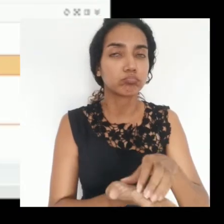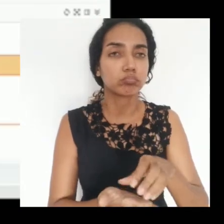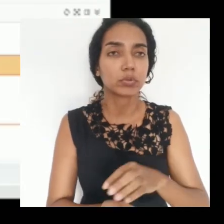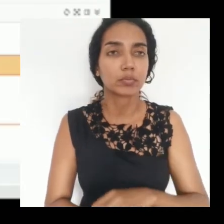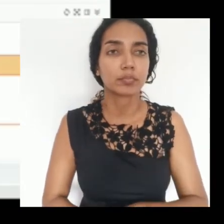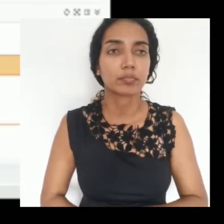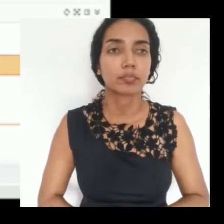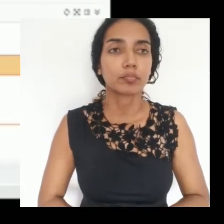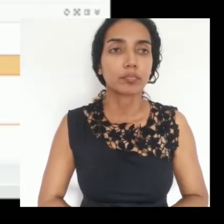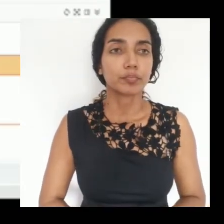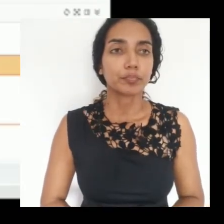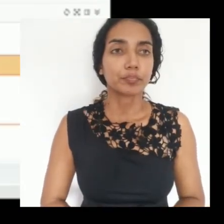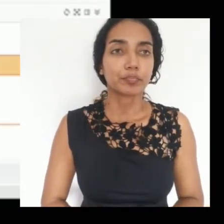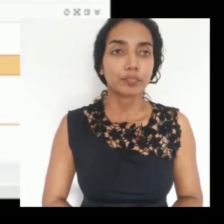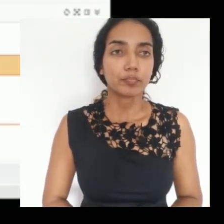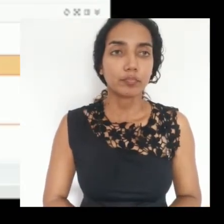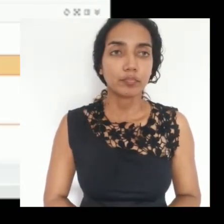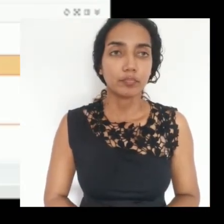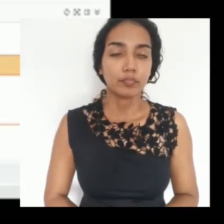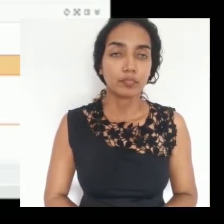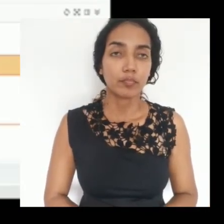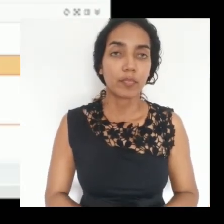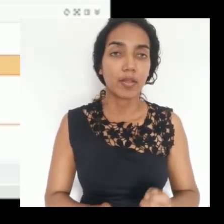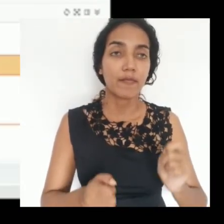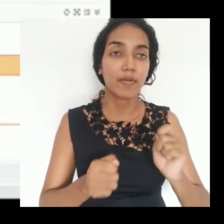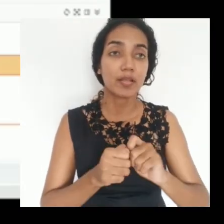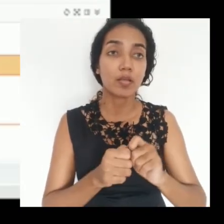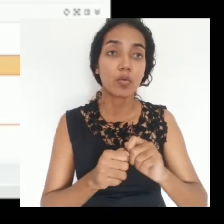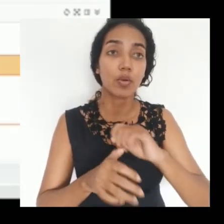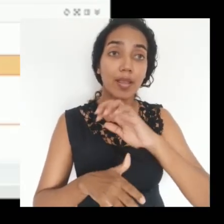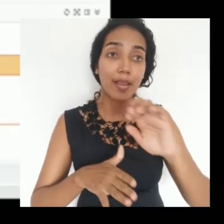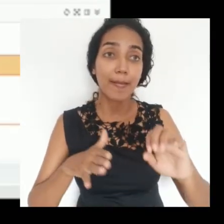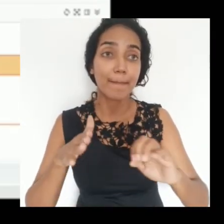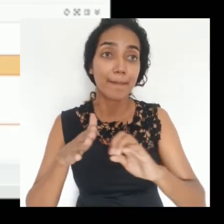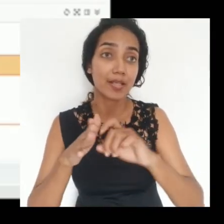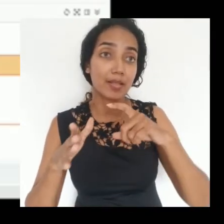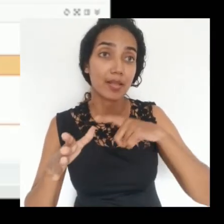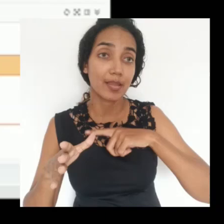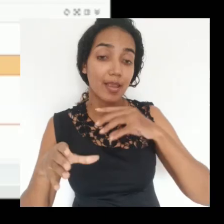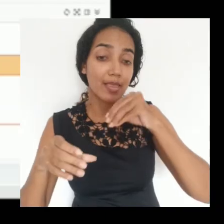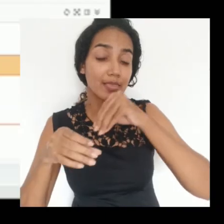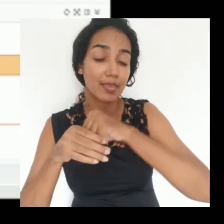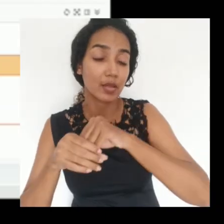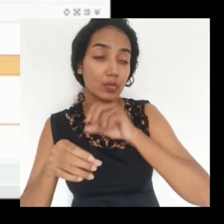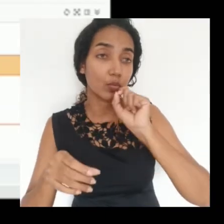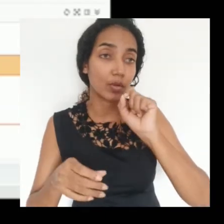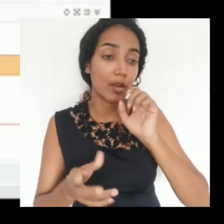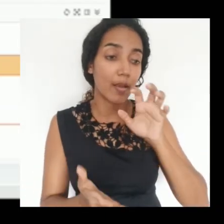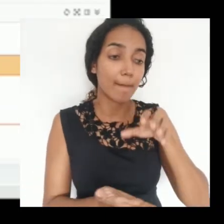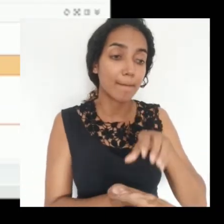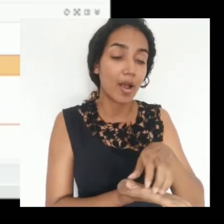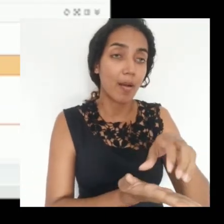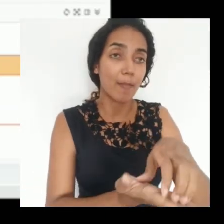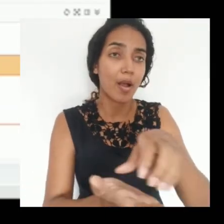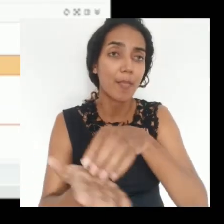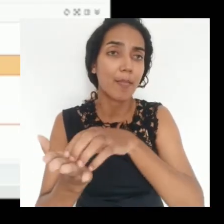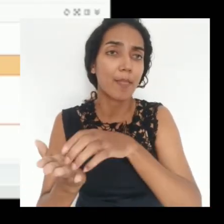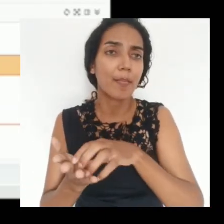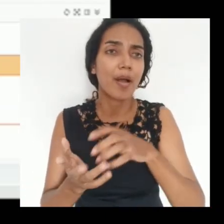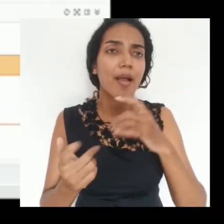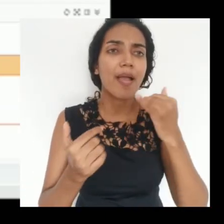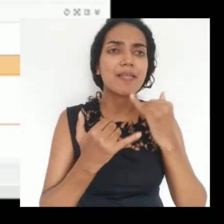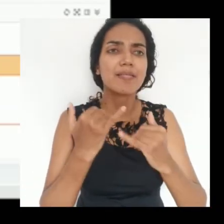composta por departamentos. Então, vai seguir a mesma abordagem de implementação da turma. Eu posso criar aqui um método para